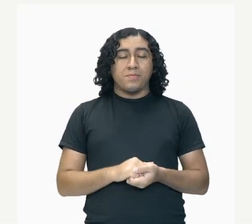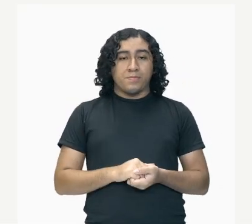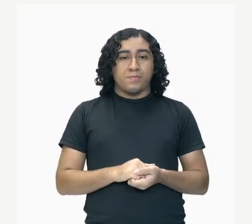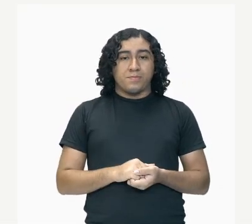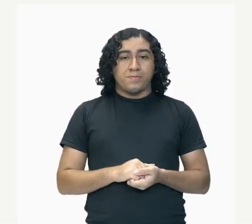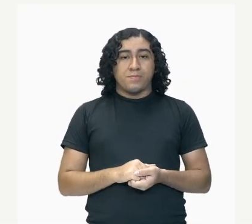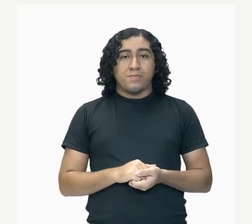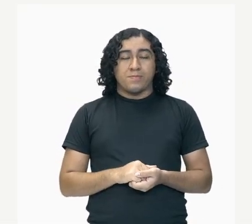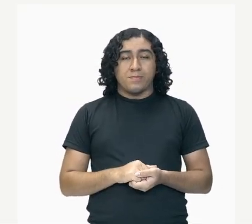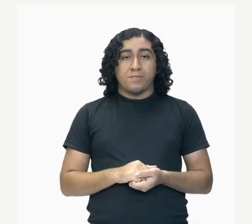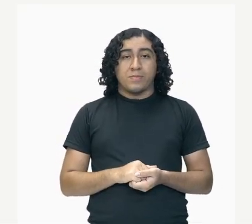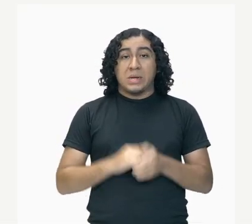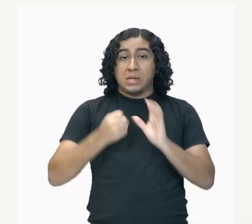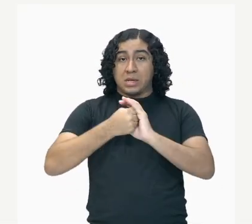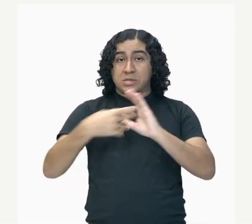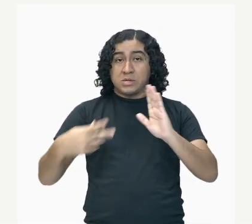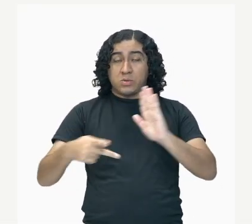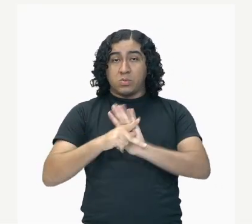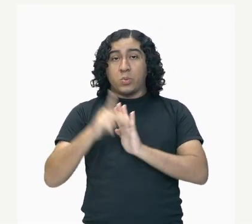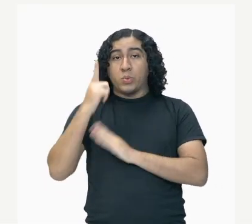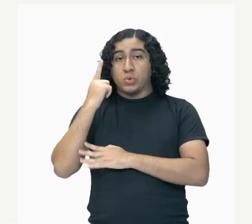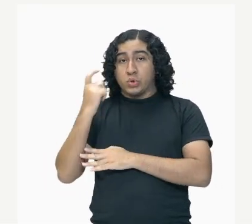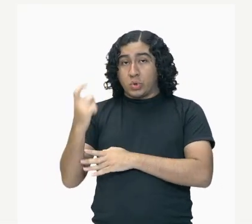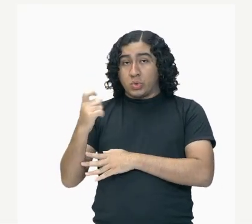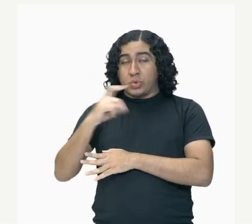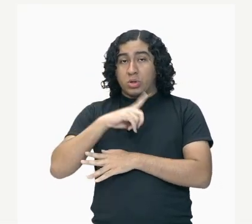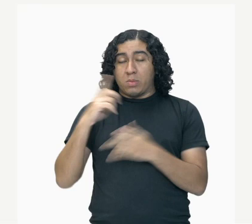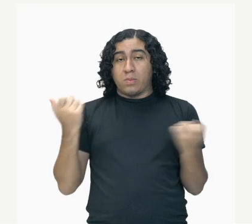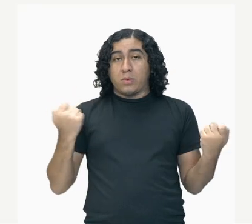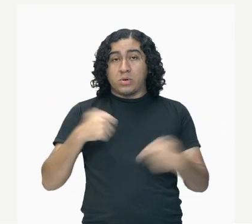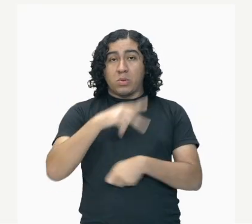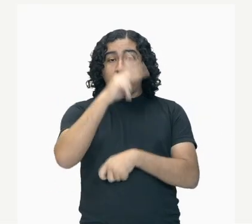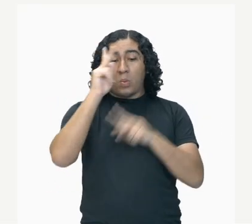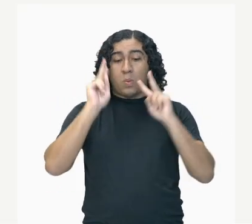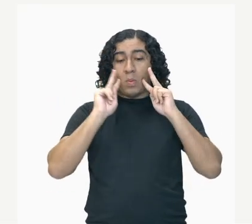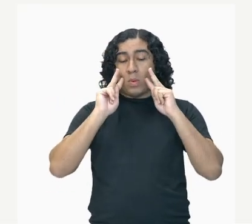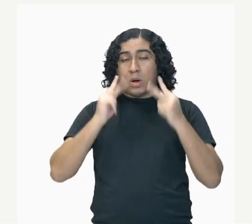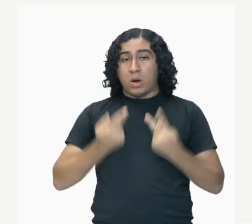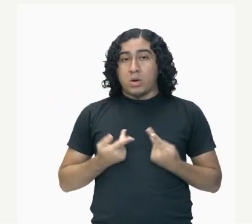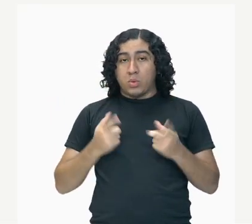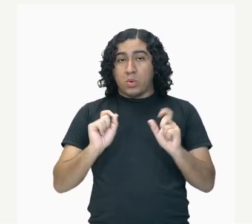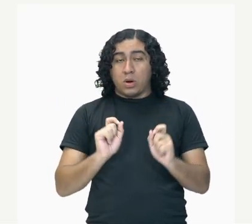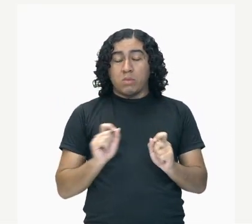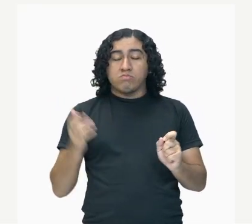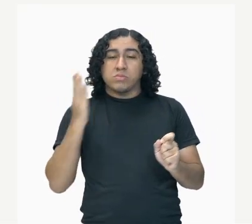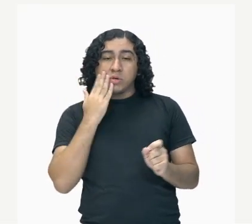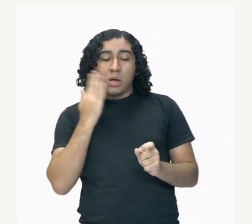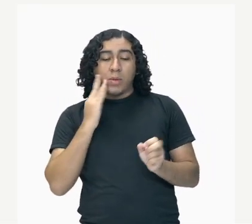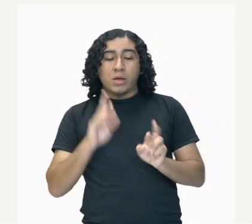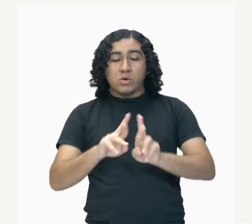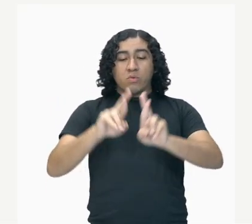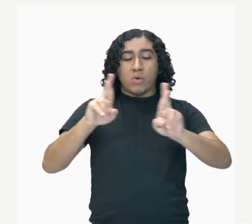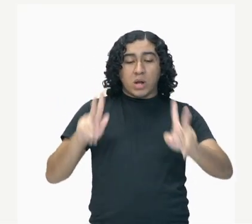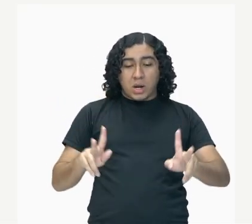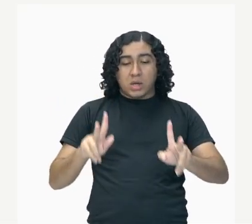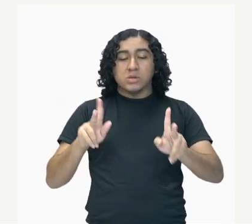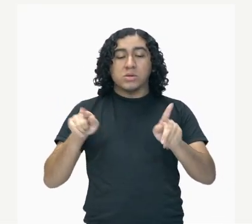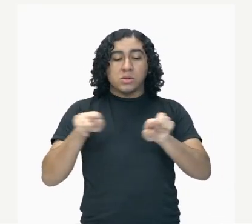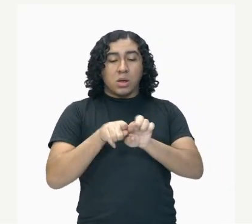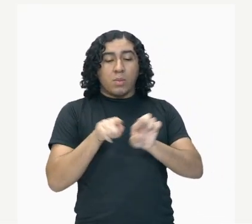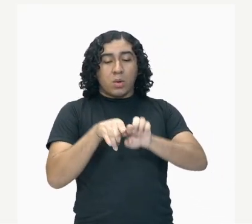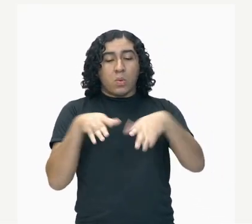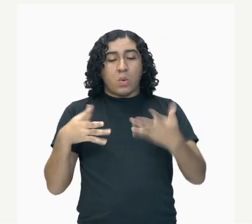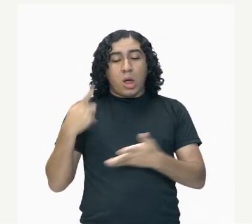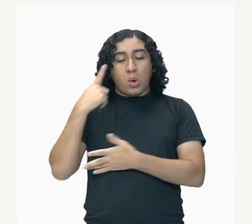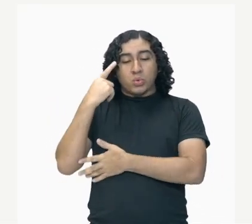qualidade fisiológica do som ela permite ao ser humano diferenciar e classificar os